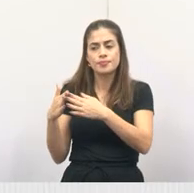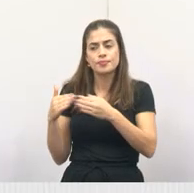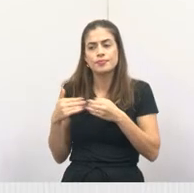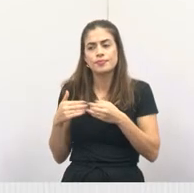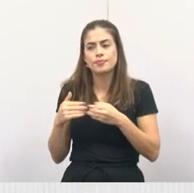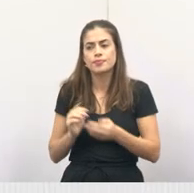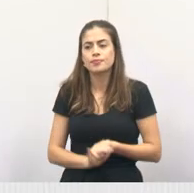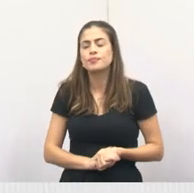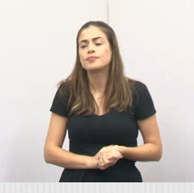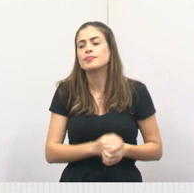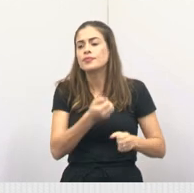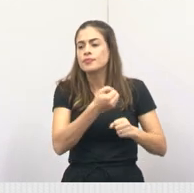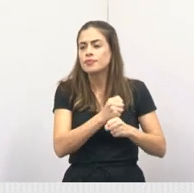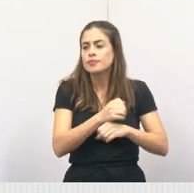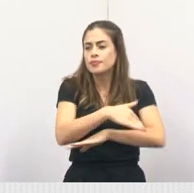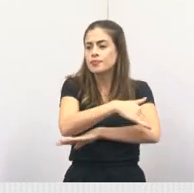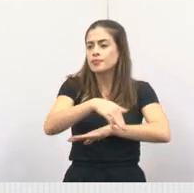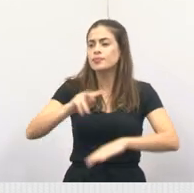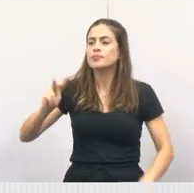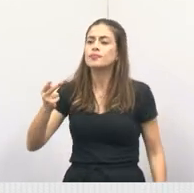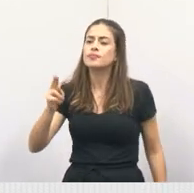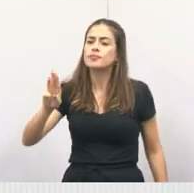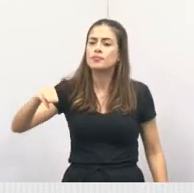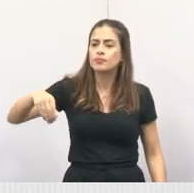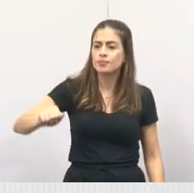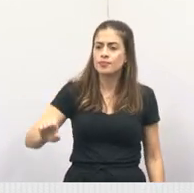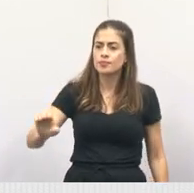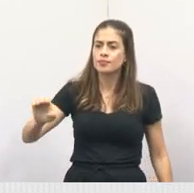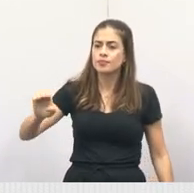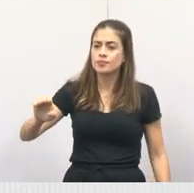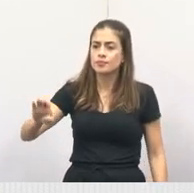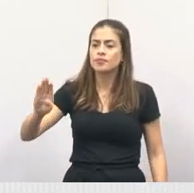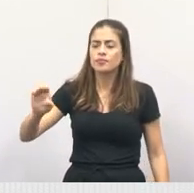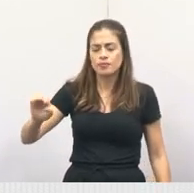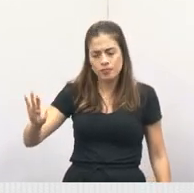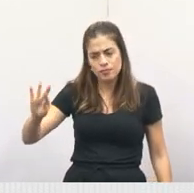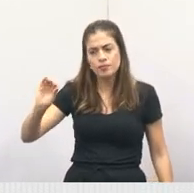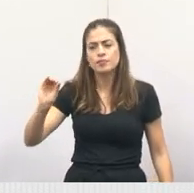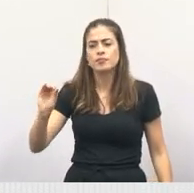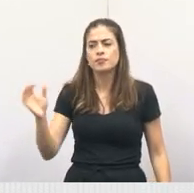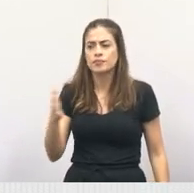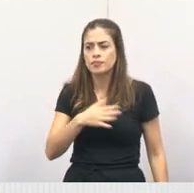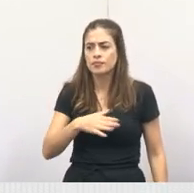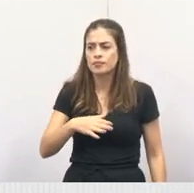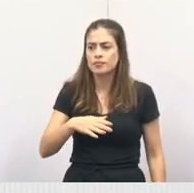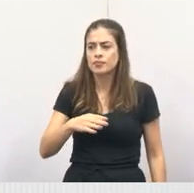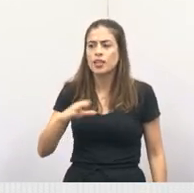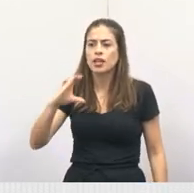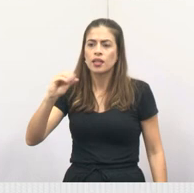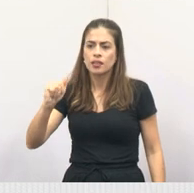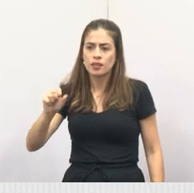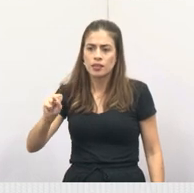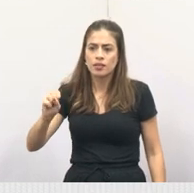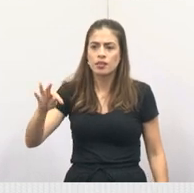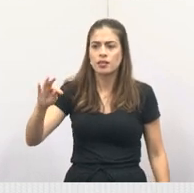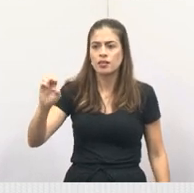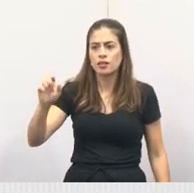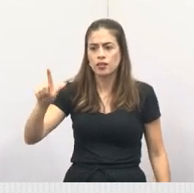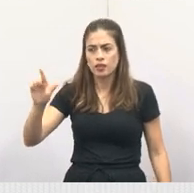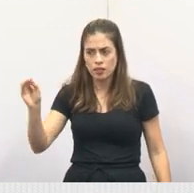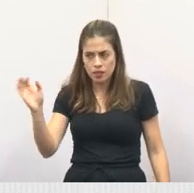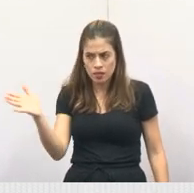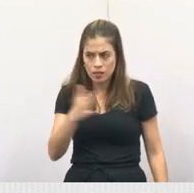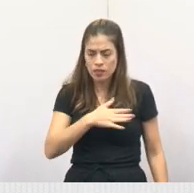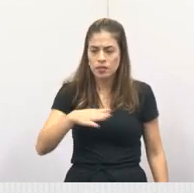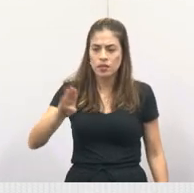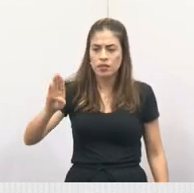Humberto Alencar de Castelo Branco para você que não está localizando é aquela Avenida da Heineken aquela que é avenida que passa